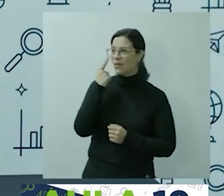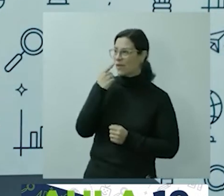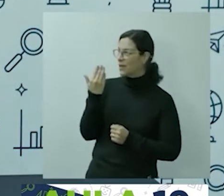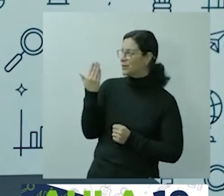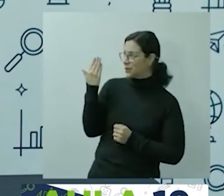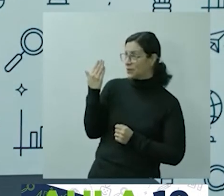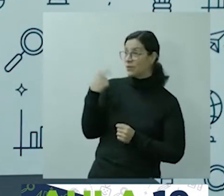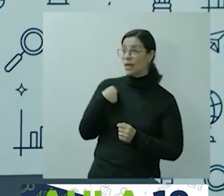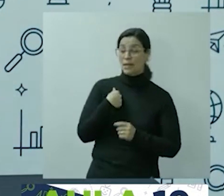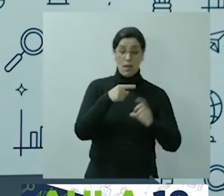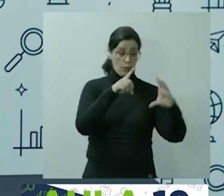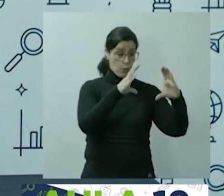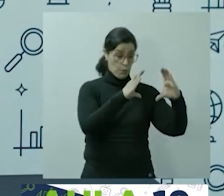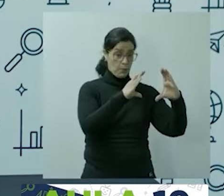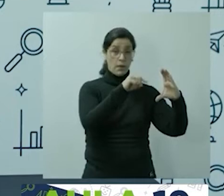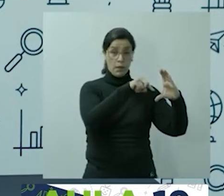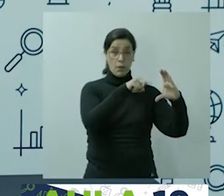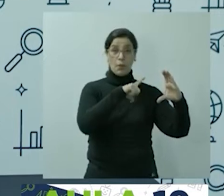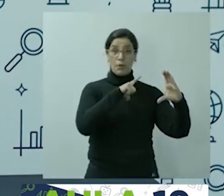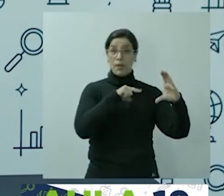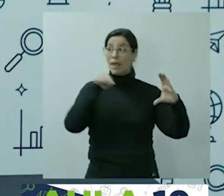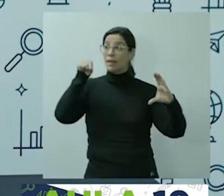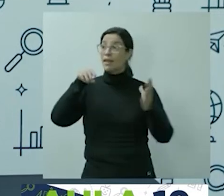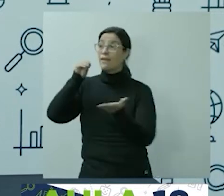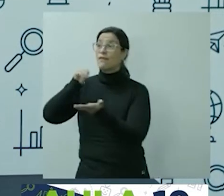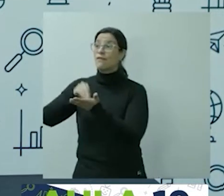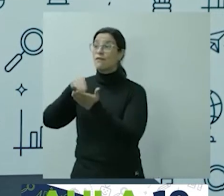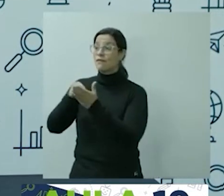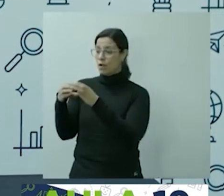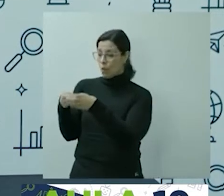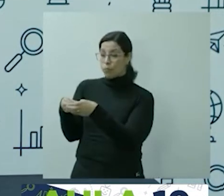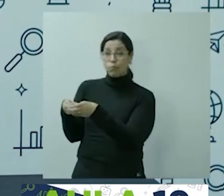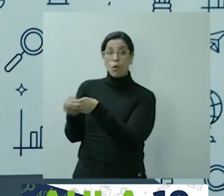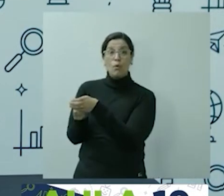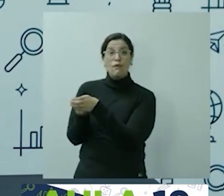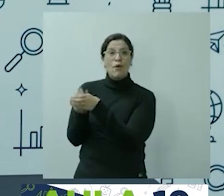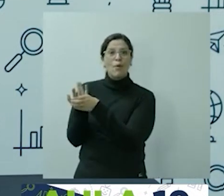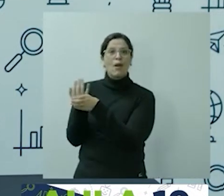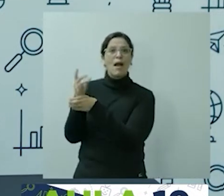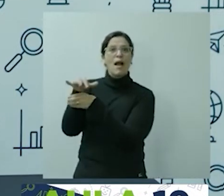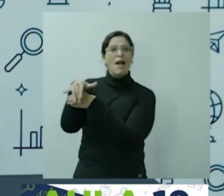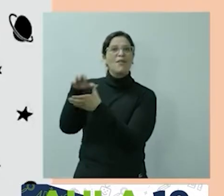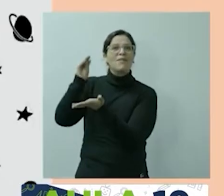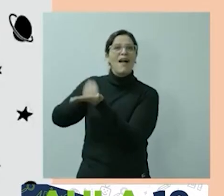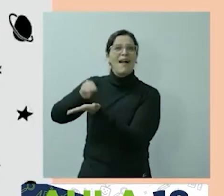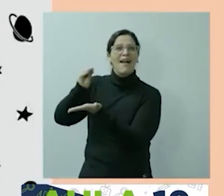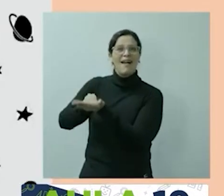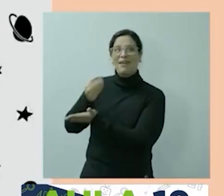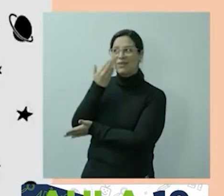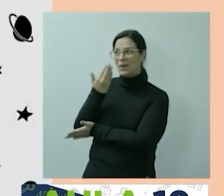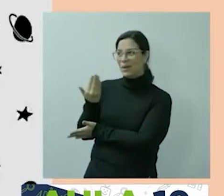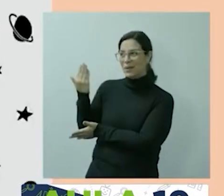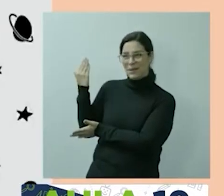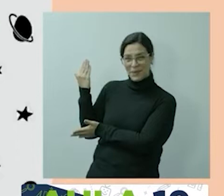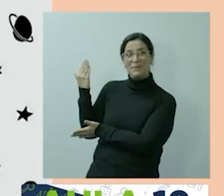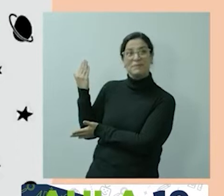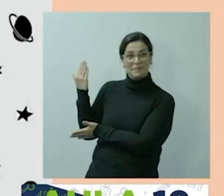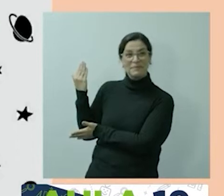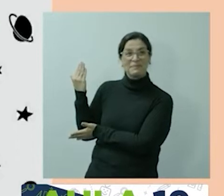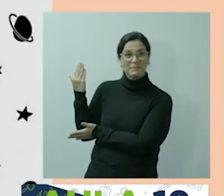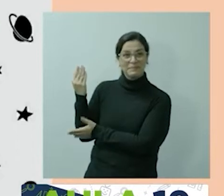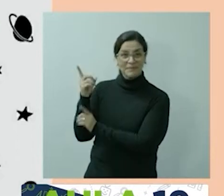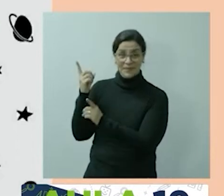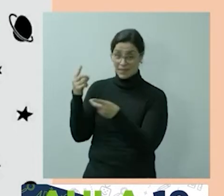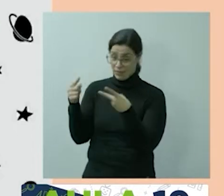Vejam aqui, na segunda imagem, nós não temos o vulcão do Pequeno Príncipe.